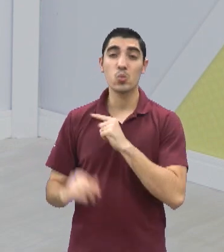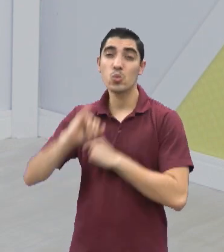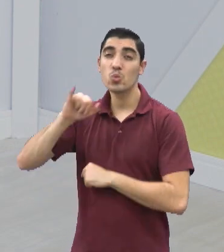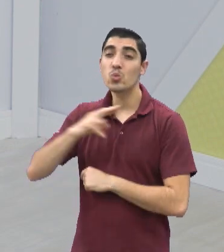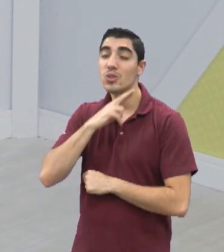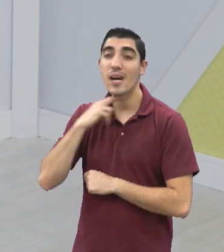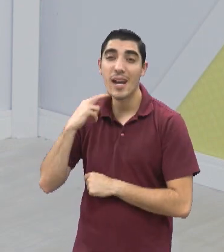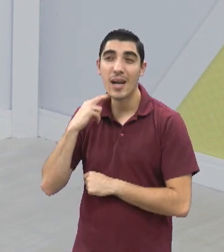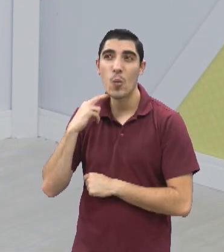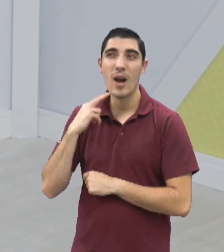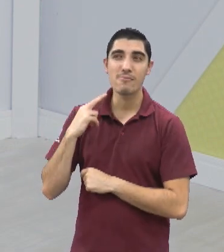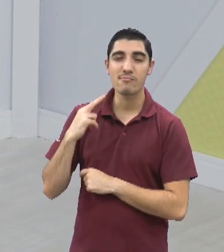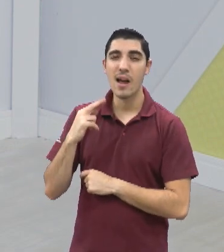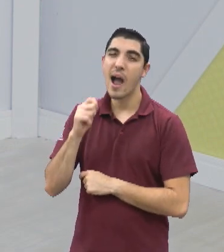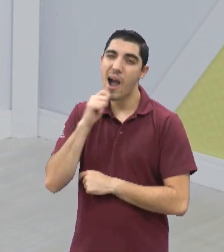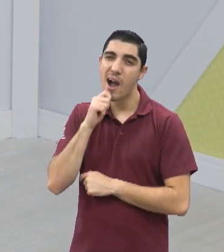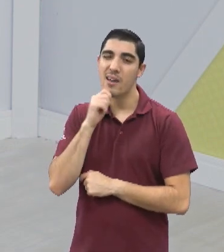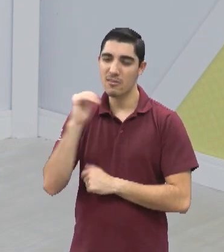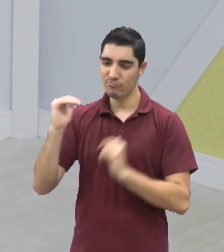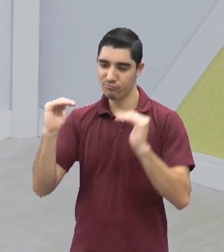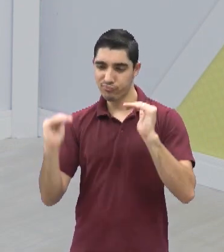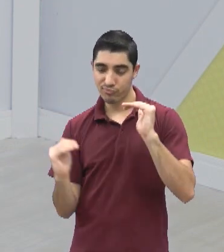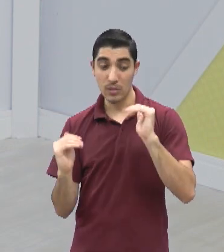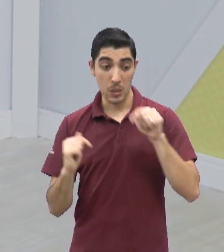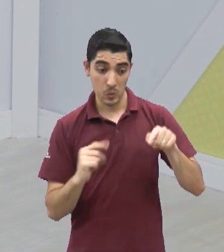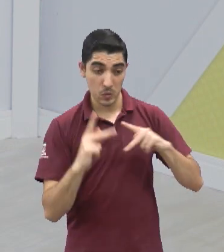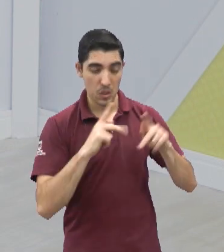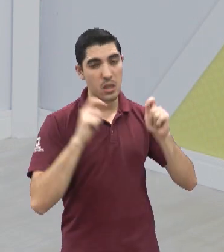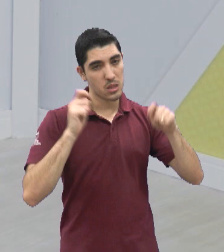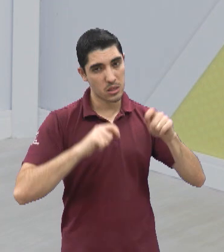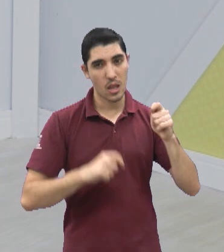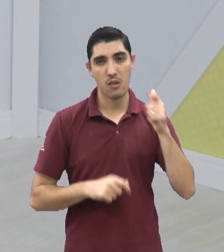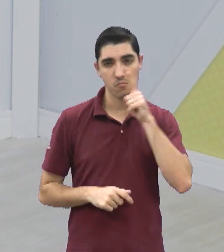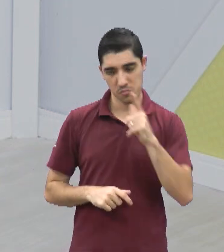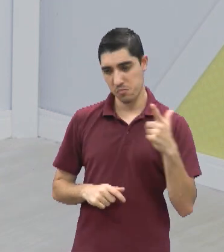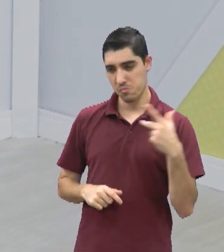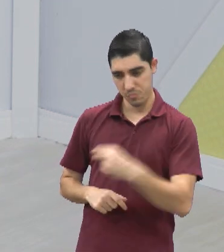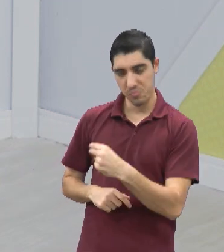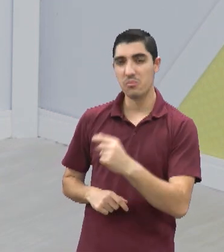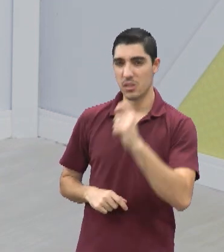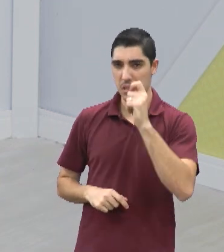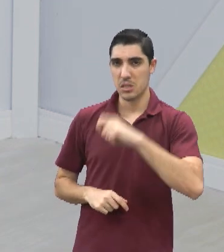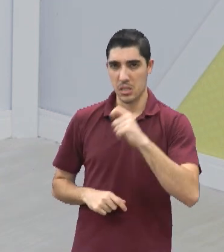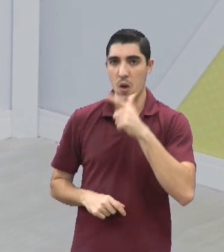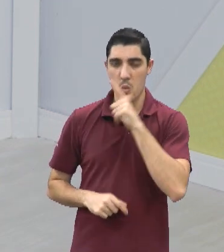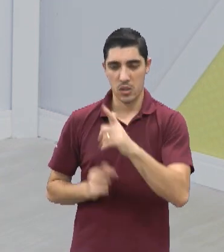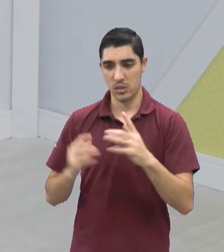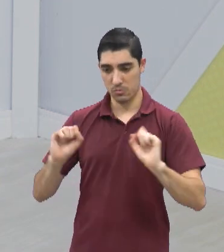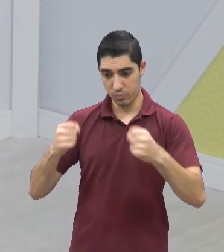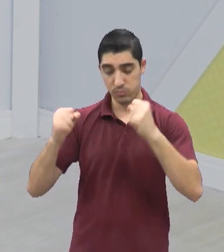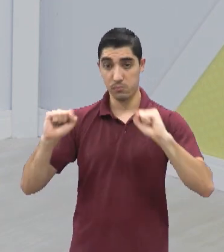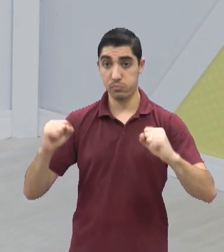como outrora. São José tem grandes chances aí de conquistar, de avançar para as quartas de final, e é